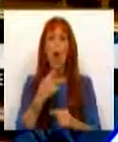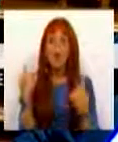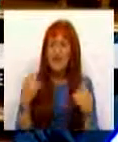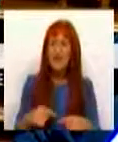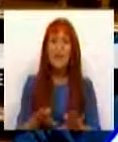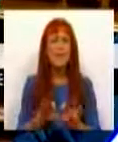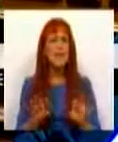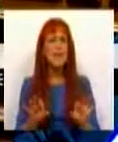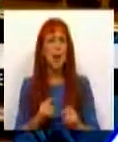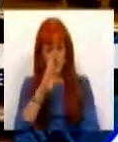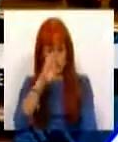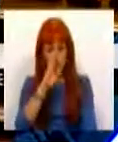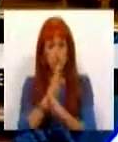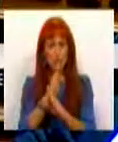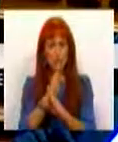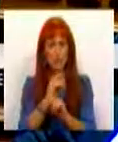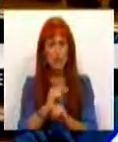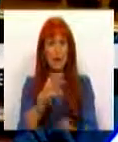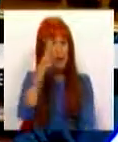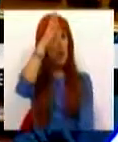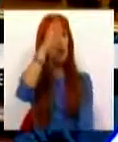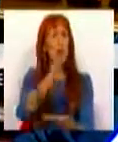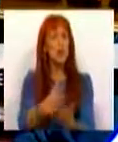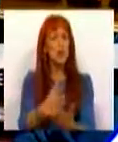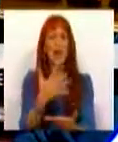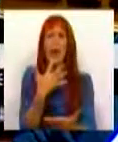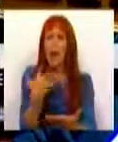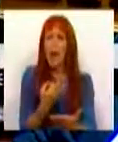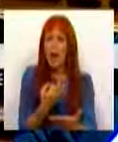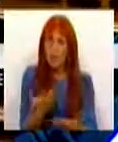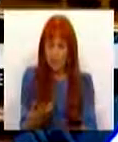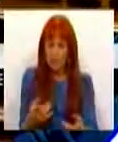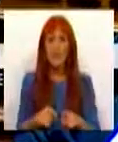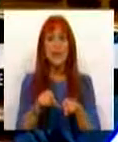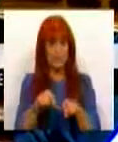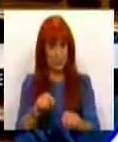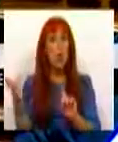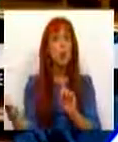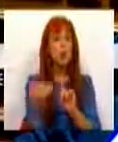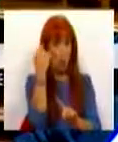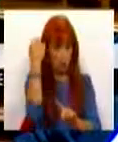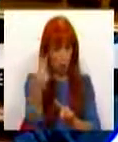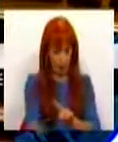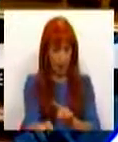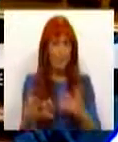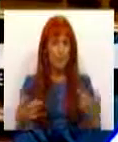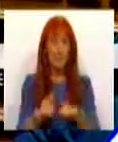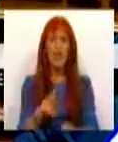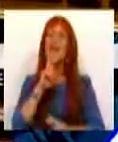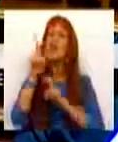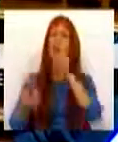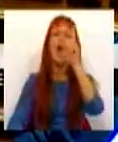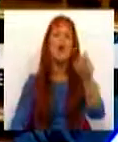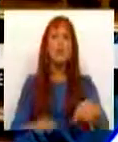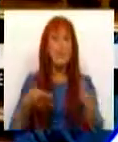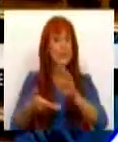obtidos de forma empenhada, isenta e credível. E para que tal aconteça, as